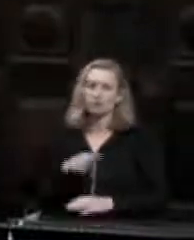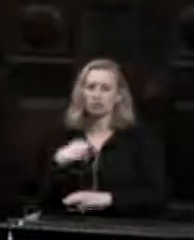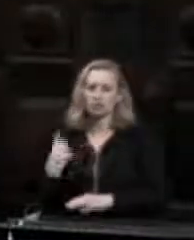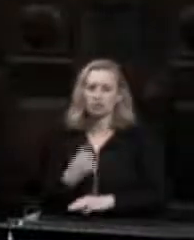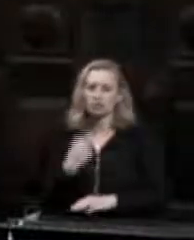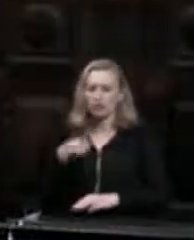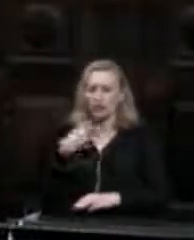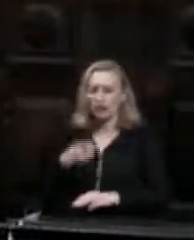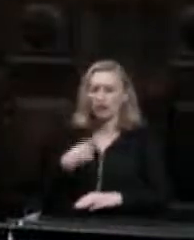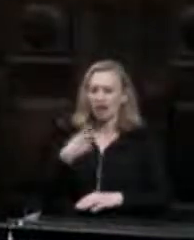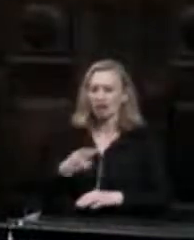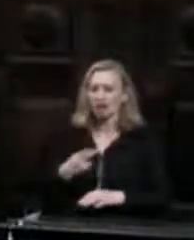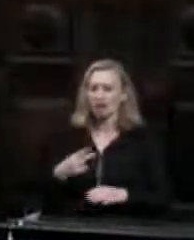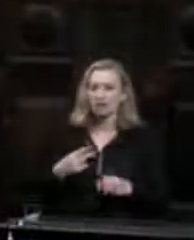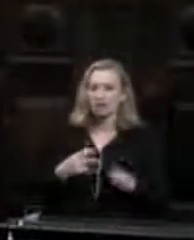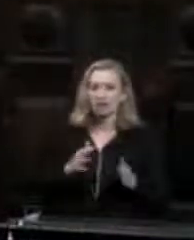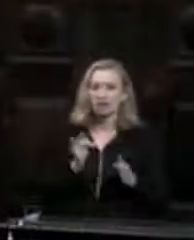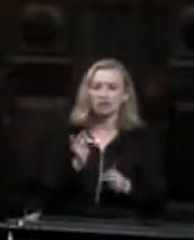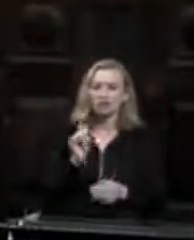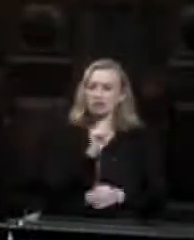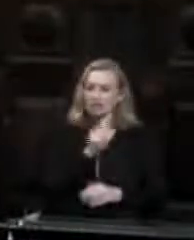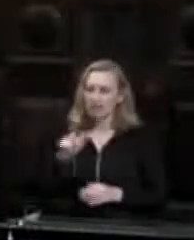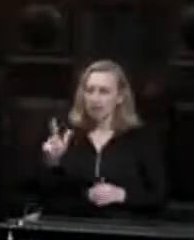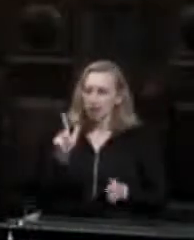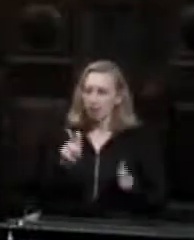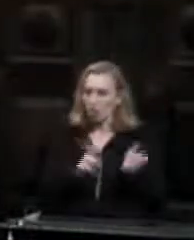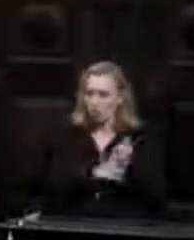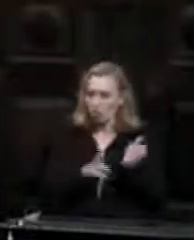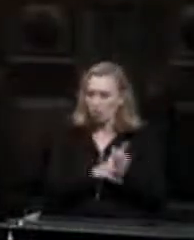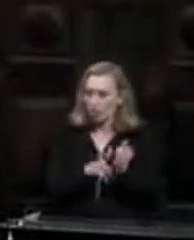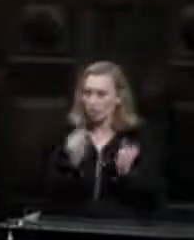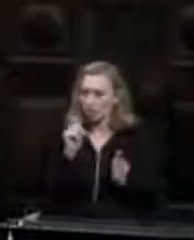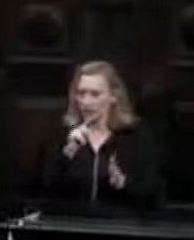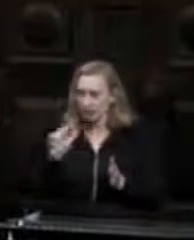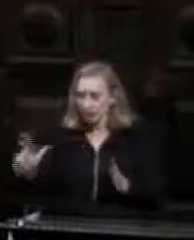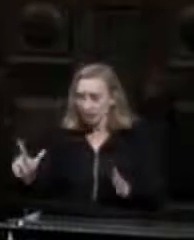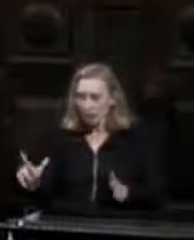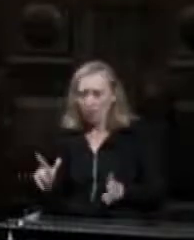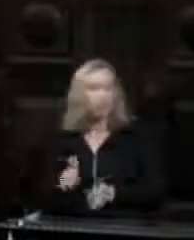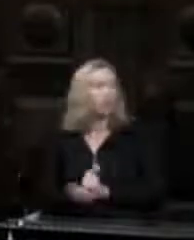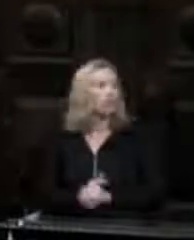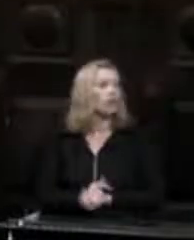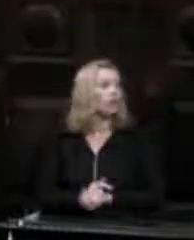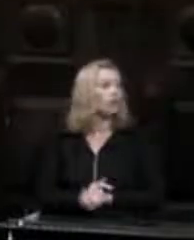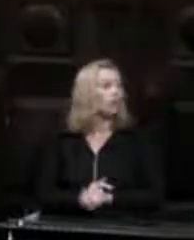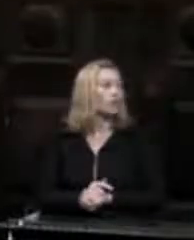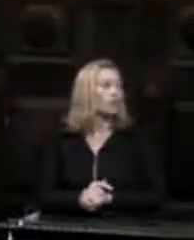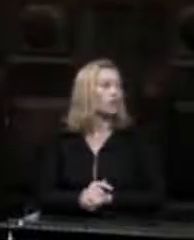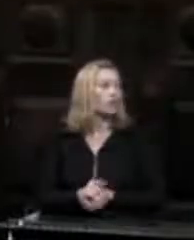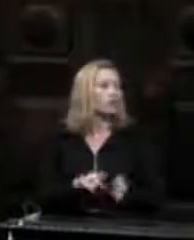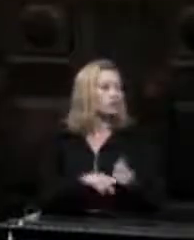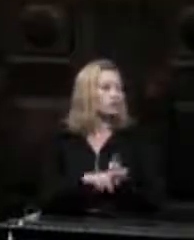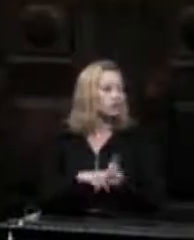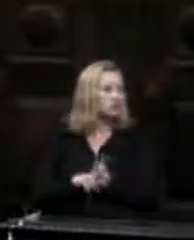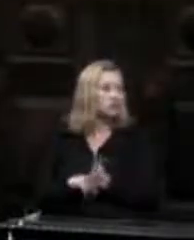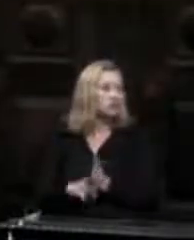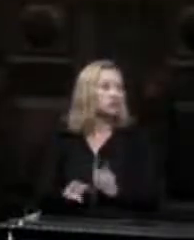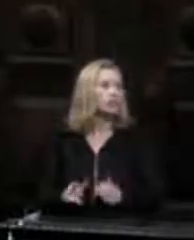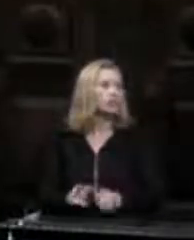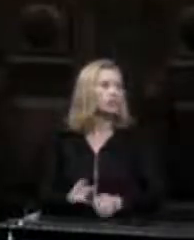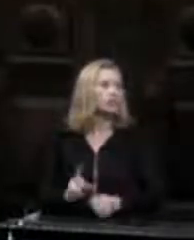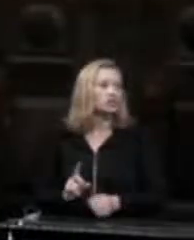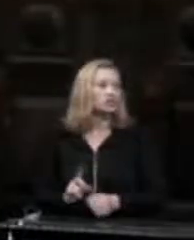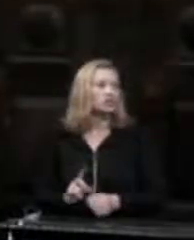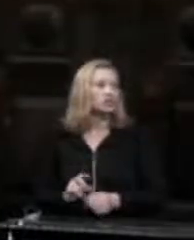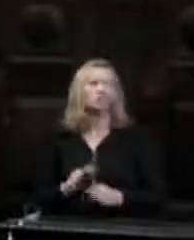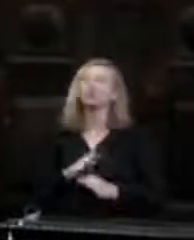contra isenções fiscais, quando a gente fala Não, nós não somos contra as isenções fiscais, nós somos